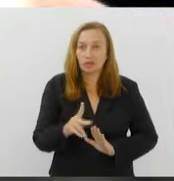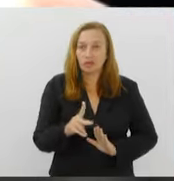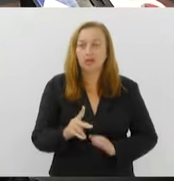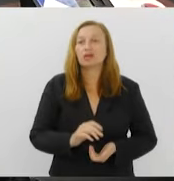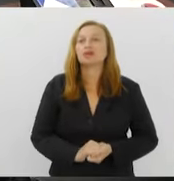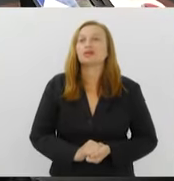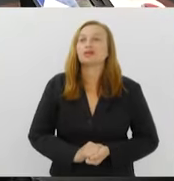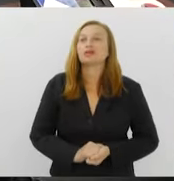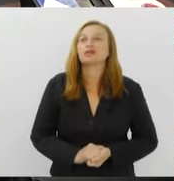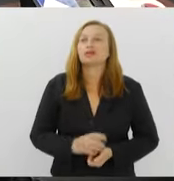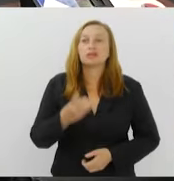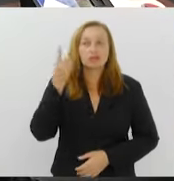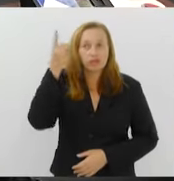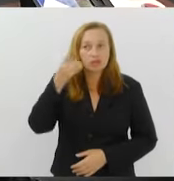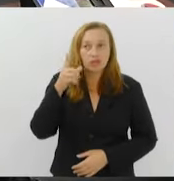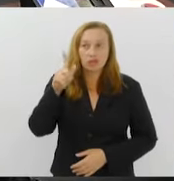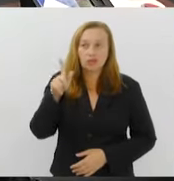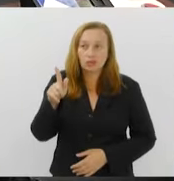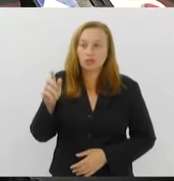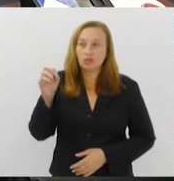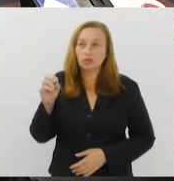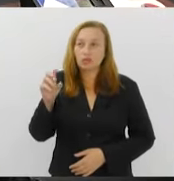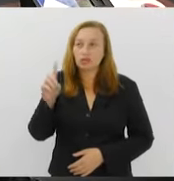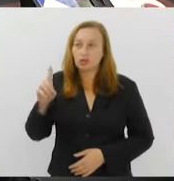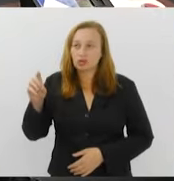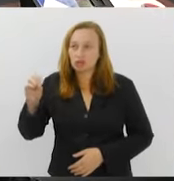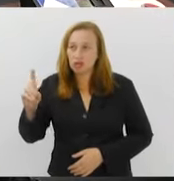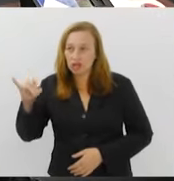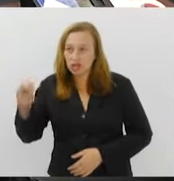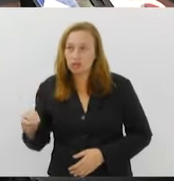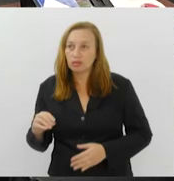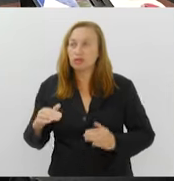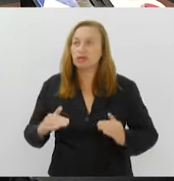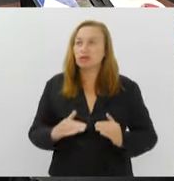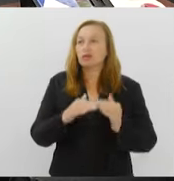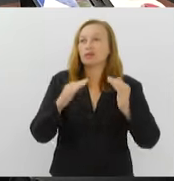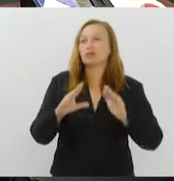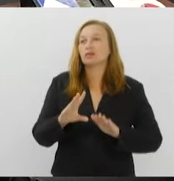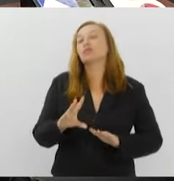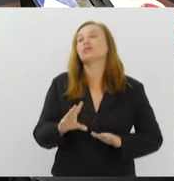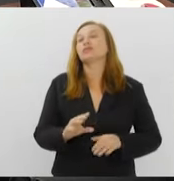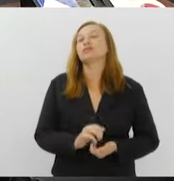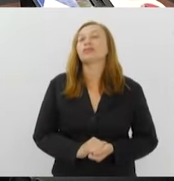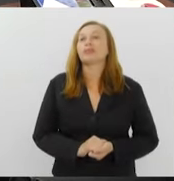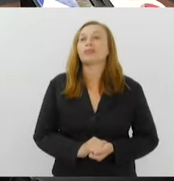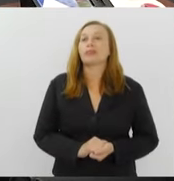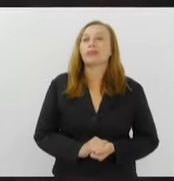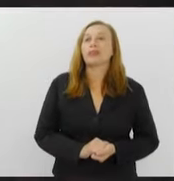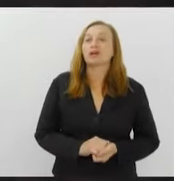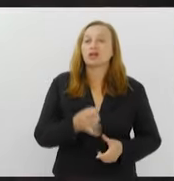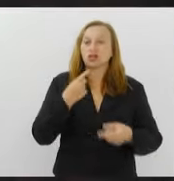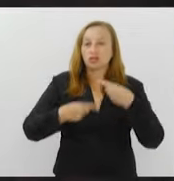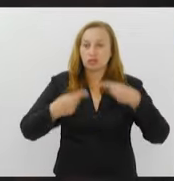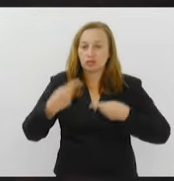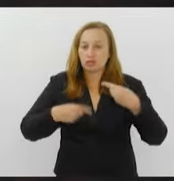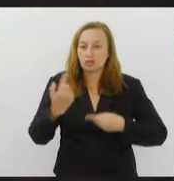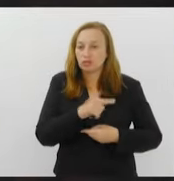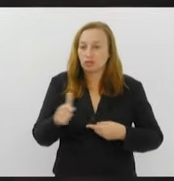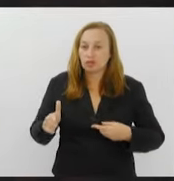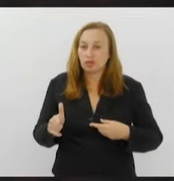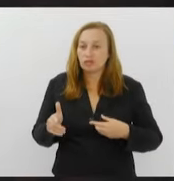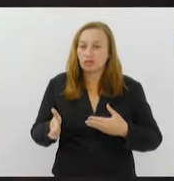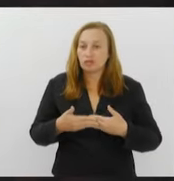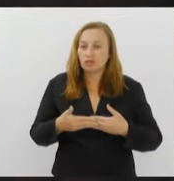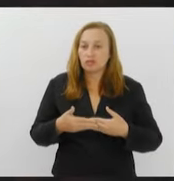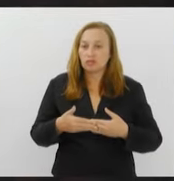pelo orçamento. Parecer acompanhando o CCJ. Muito obrigado, Vinícius. Com os pareceres emitidos, em discussão. Não havendo quem queira